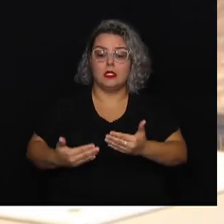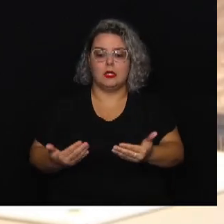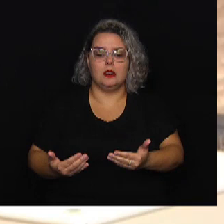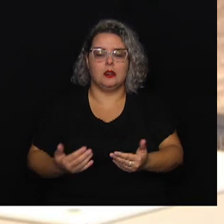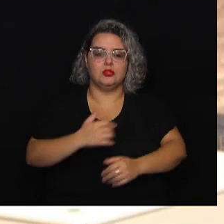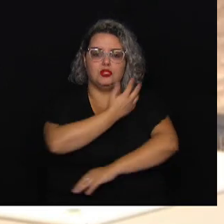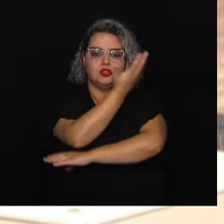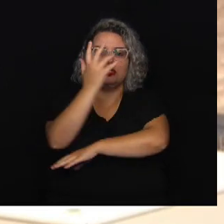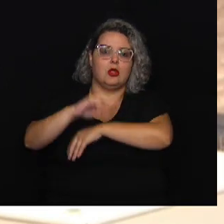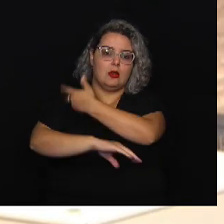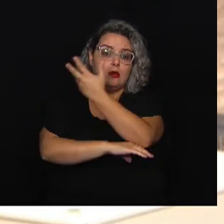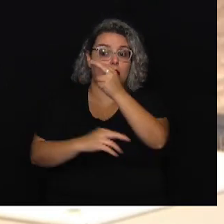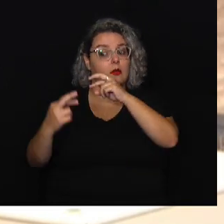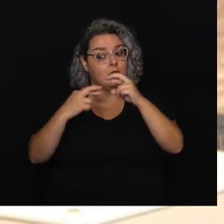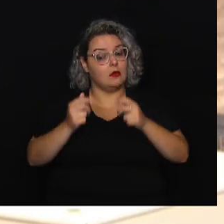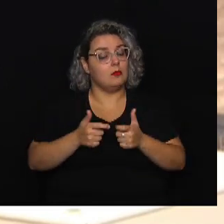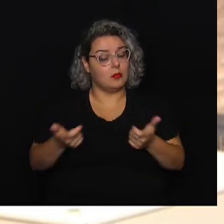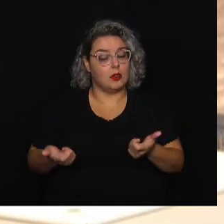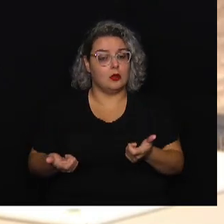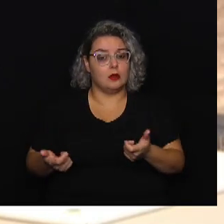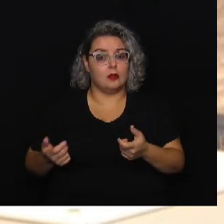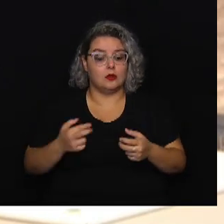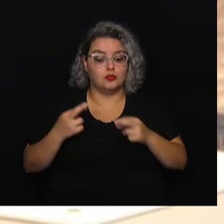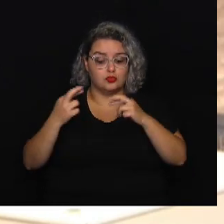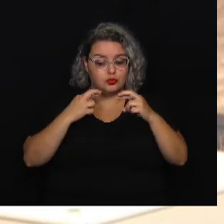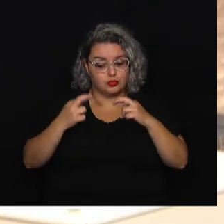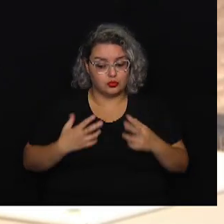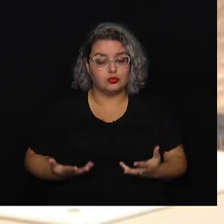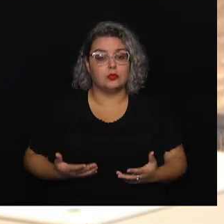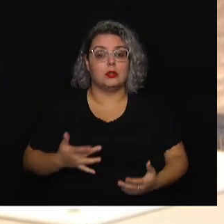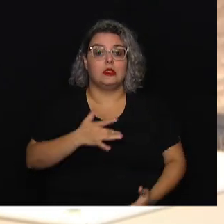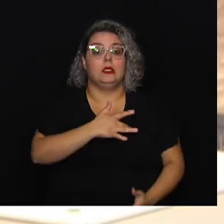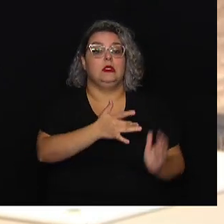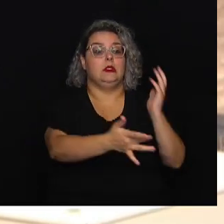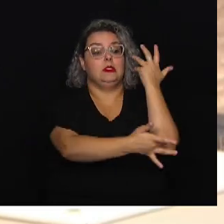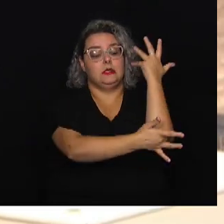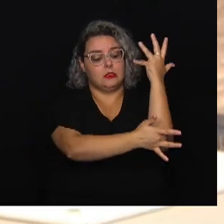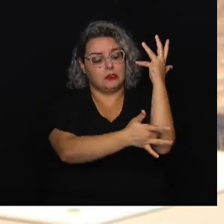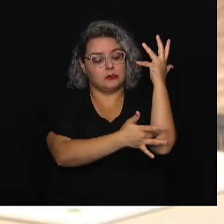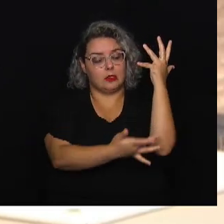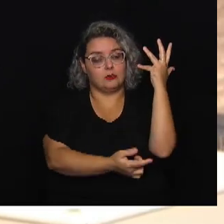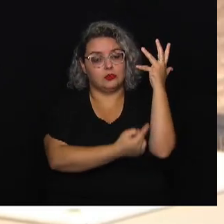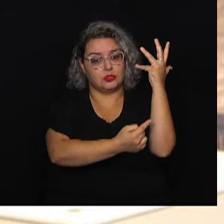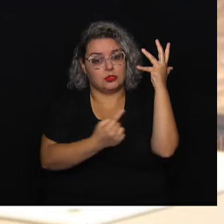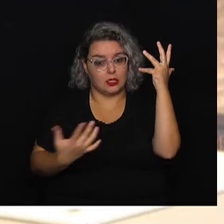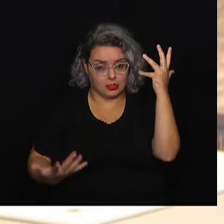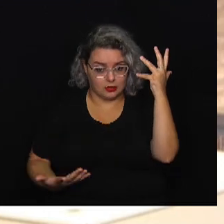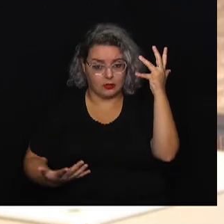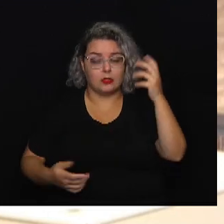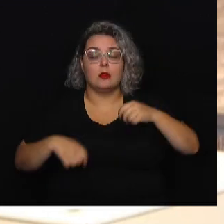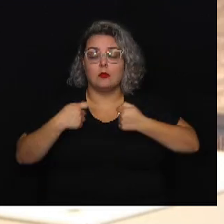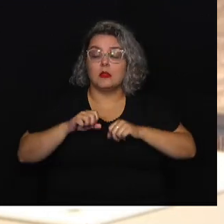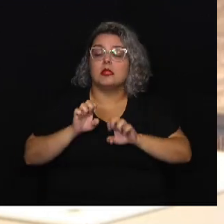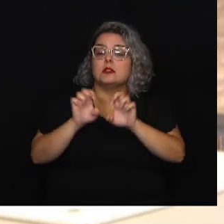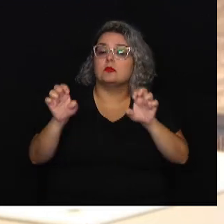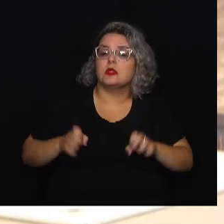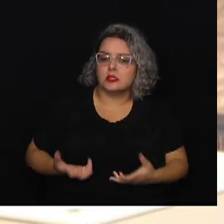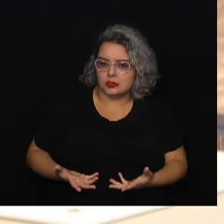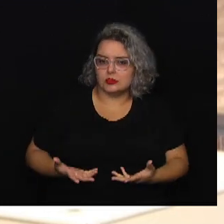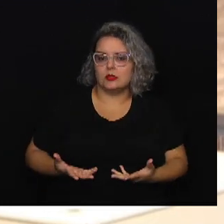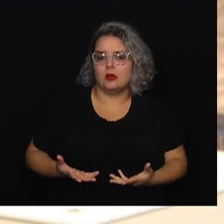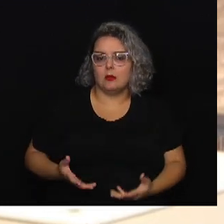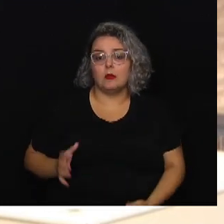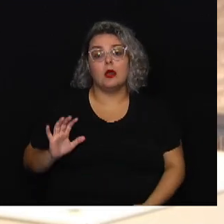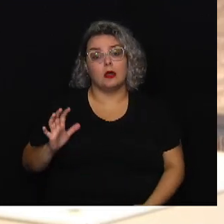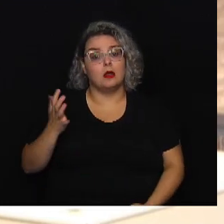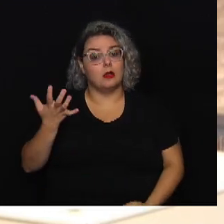fiscalização, monitoramento dos elementos arbóreos e da saúde de cada árvore. Então, é necessário ter uma estrutura para que